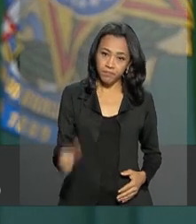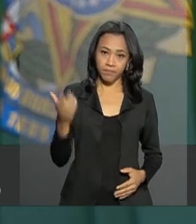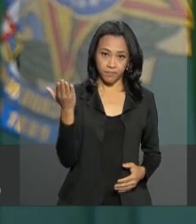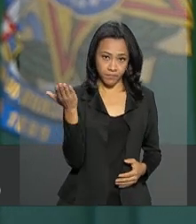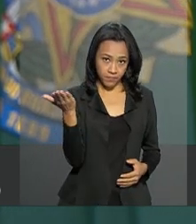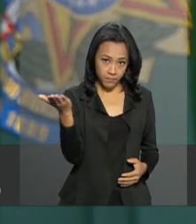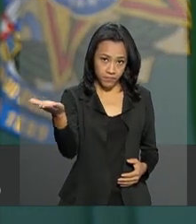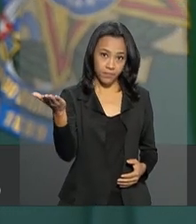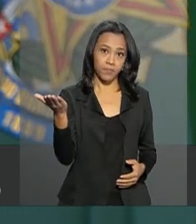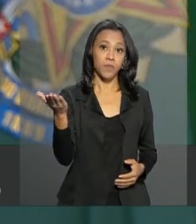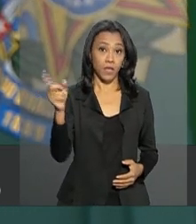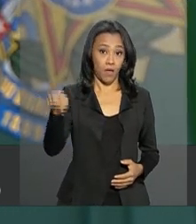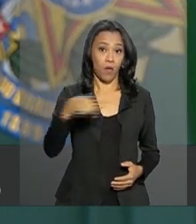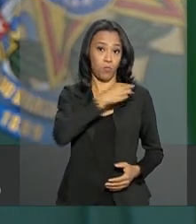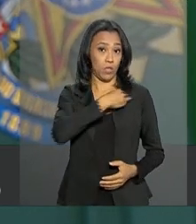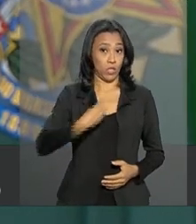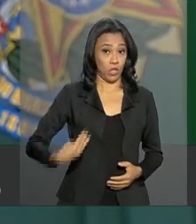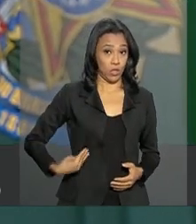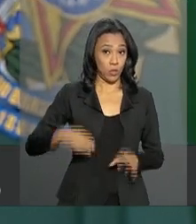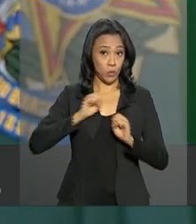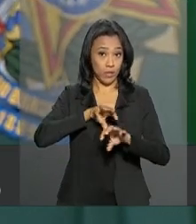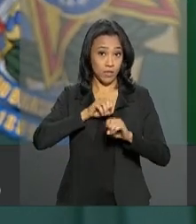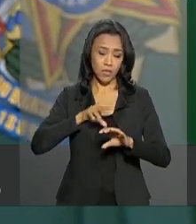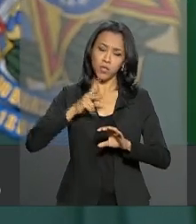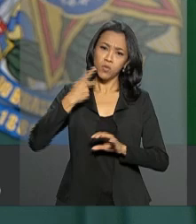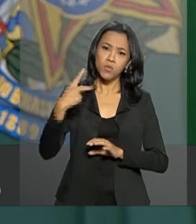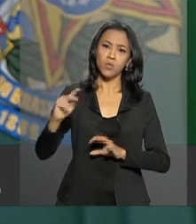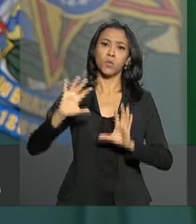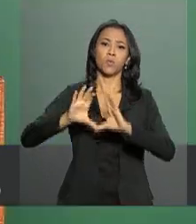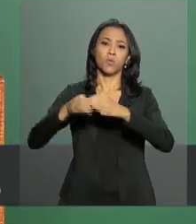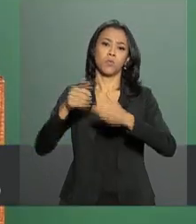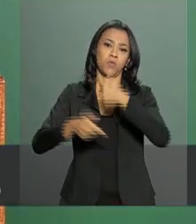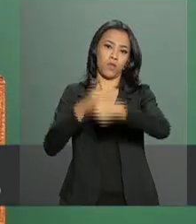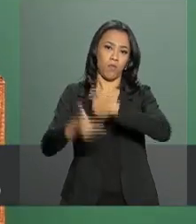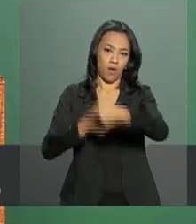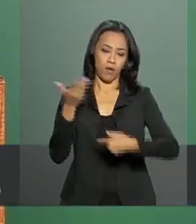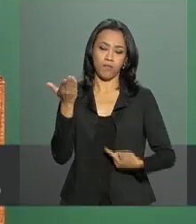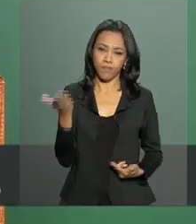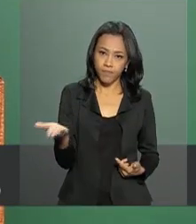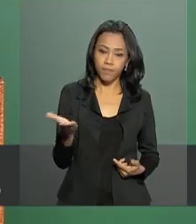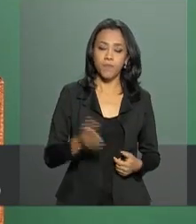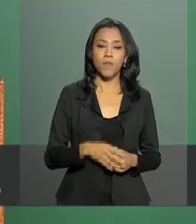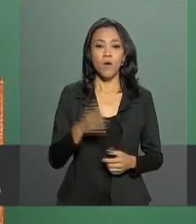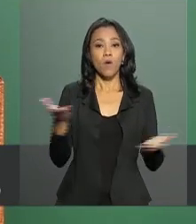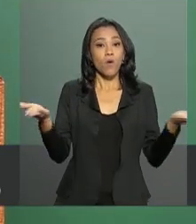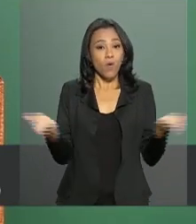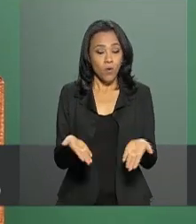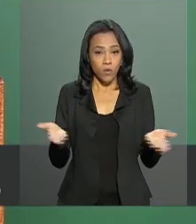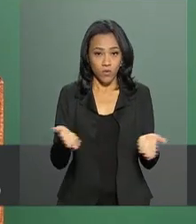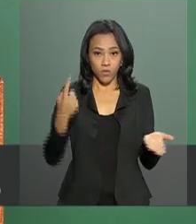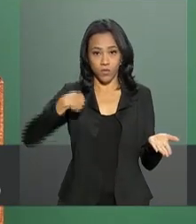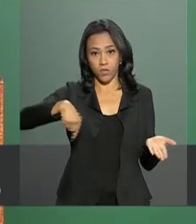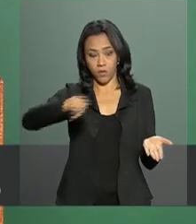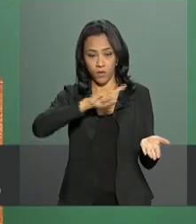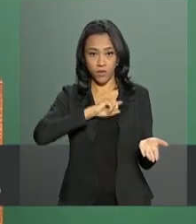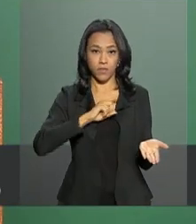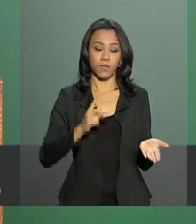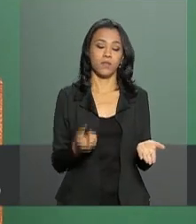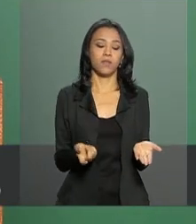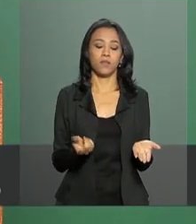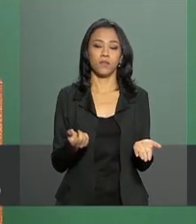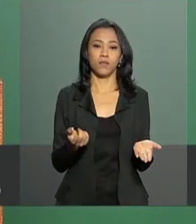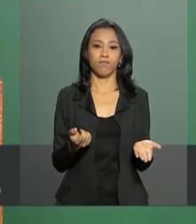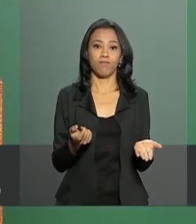início da educação ea toda sua equipe é o fato de estarmos hoje a